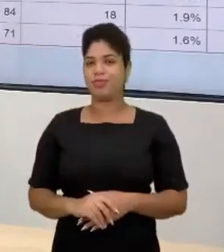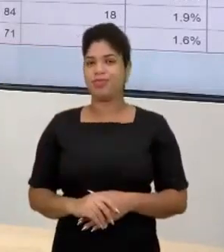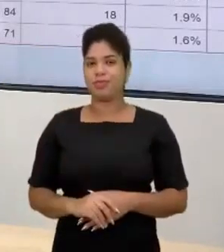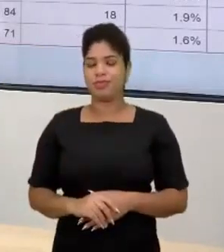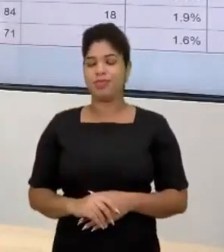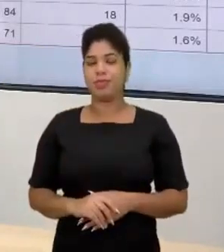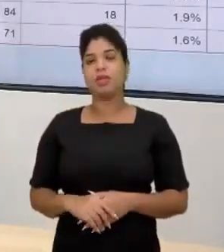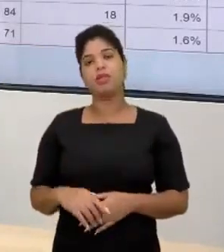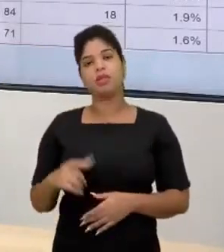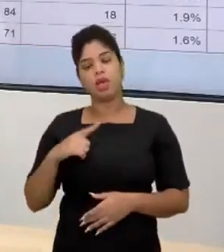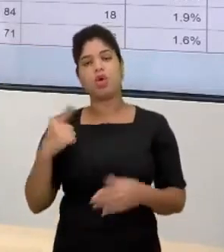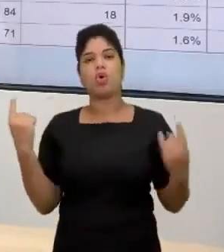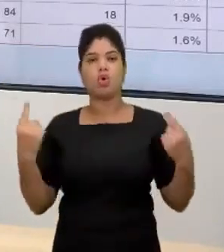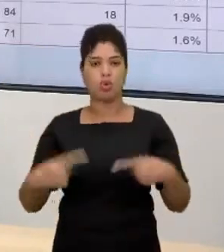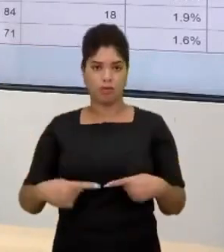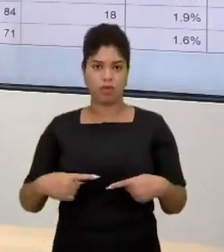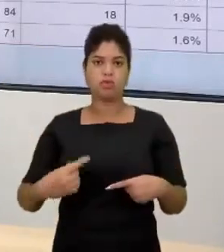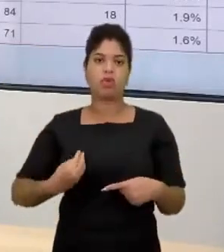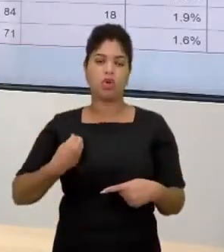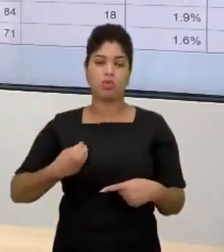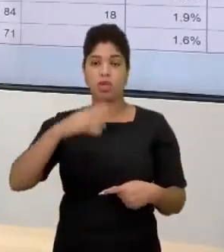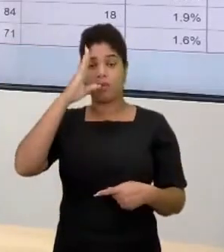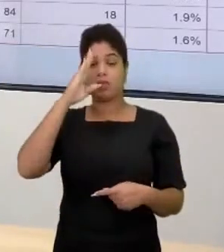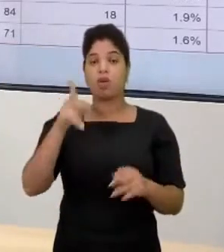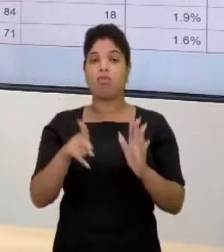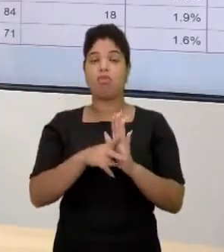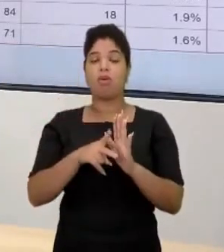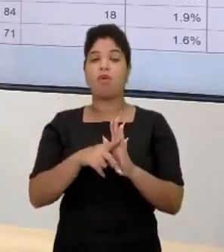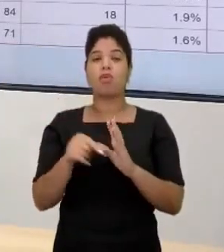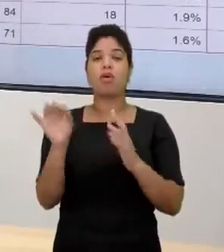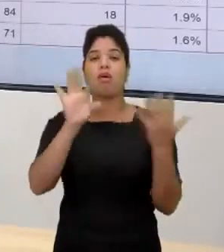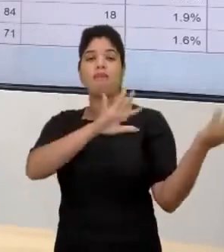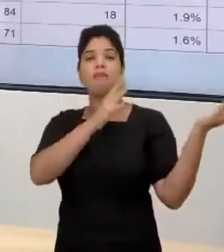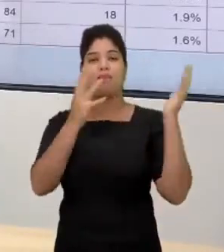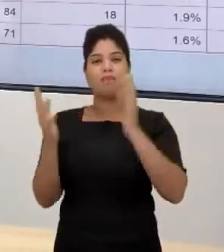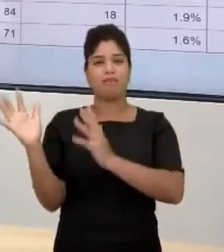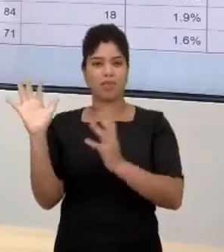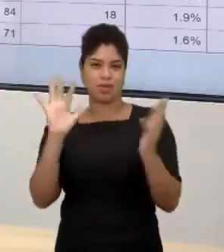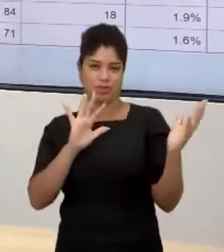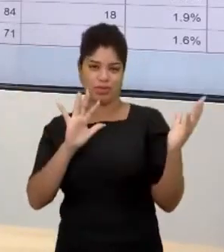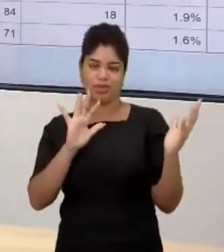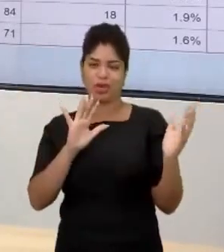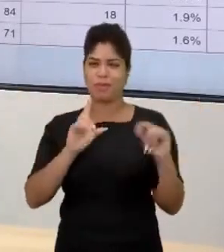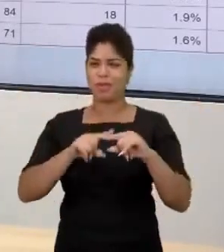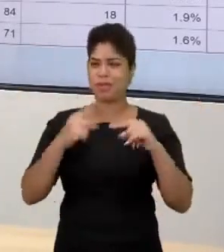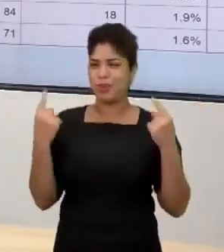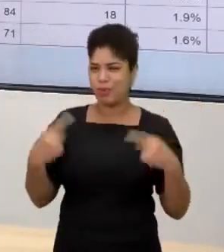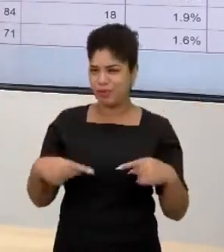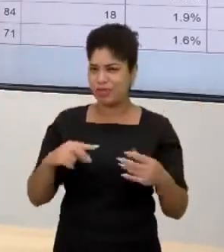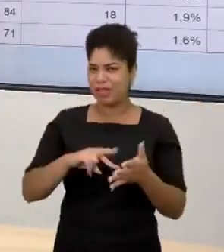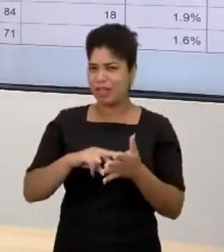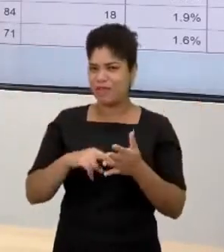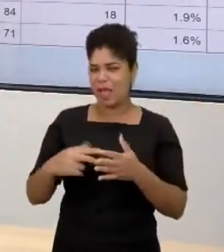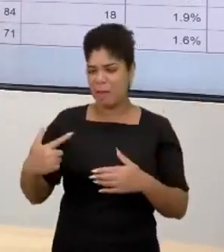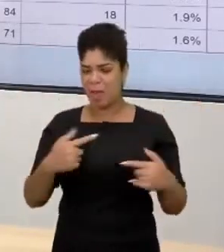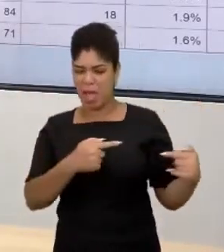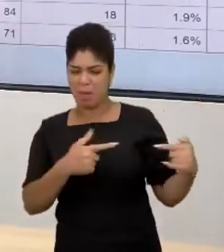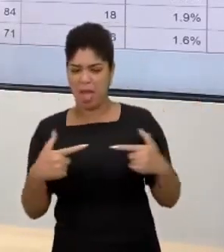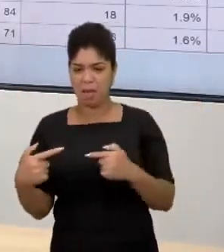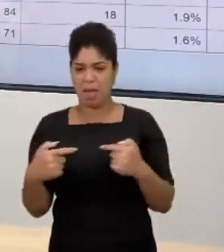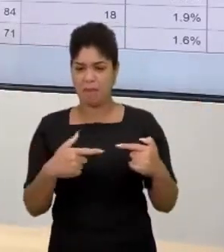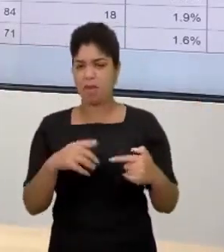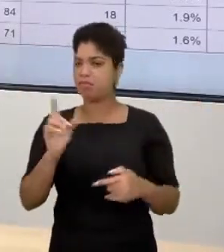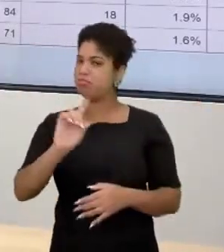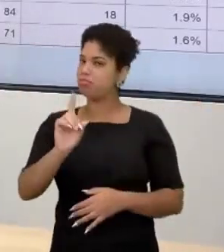questões conflituosas, principalmente quando a gente fala de meio ambiente, né? Quando a gente fala em conflito, não é só guerra, né? Não é só